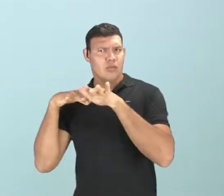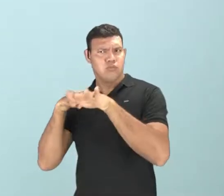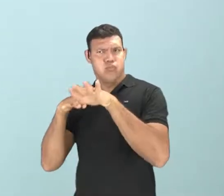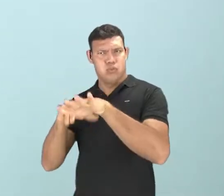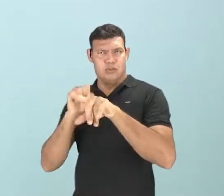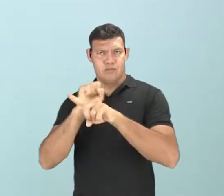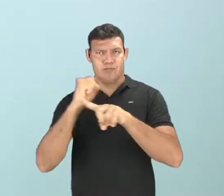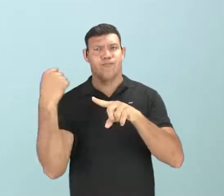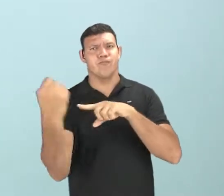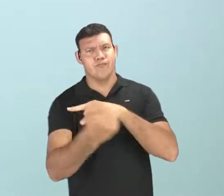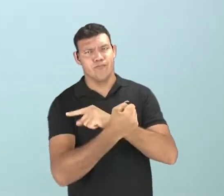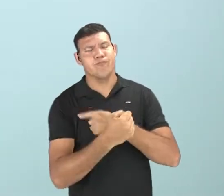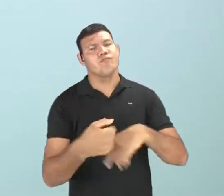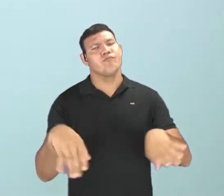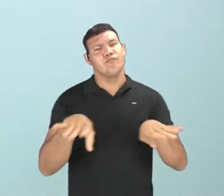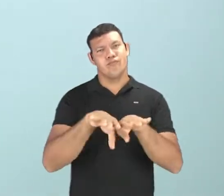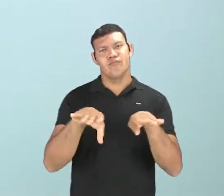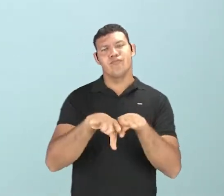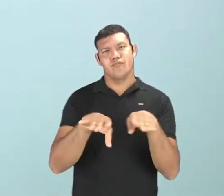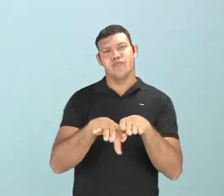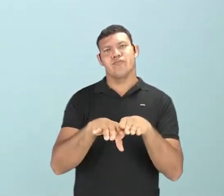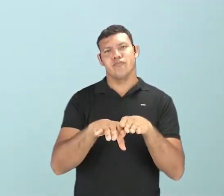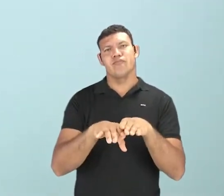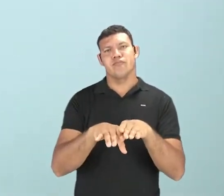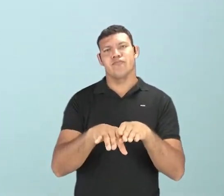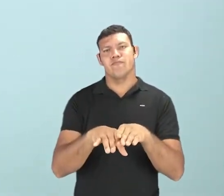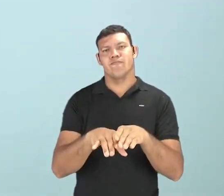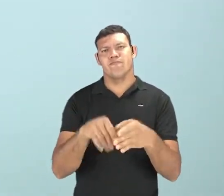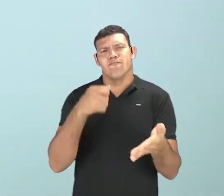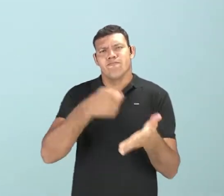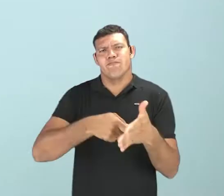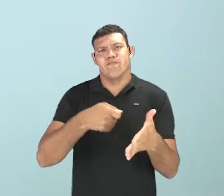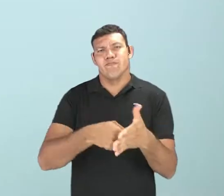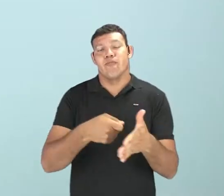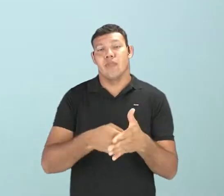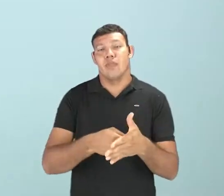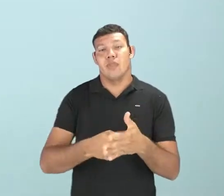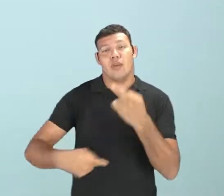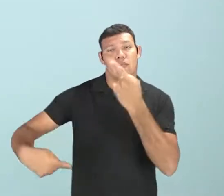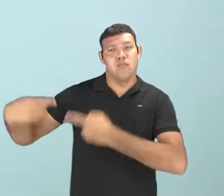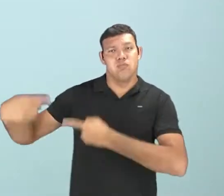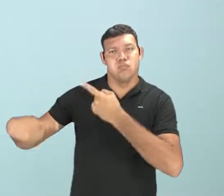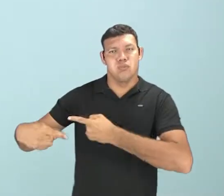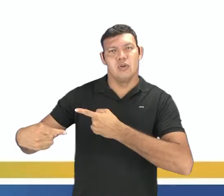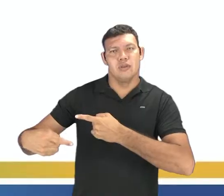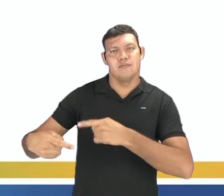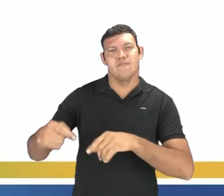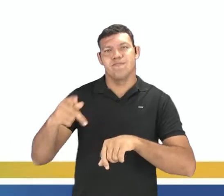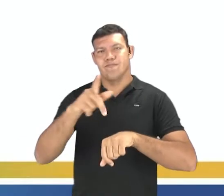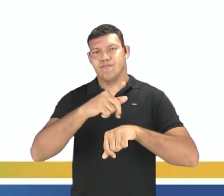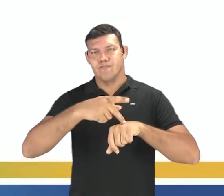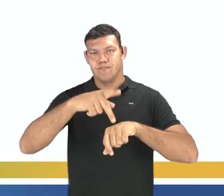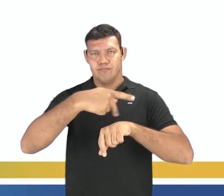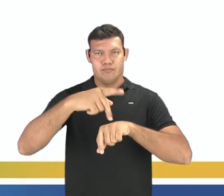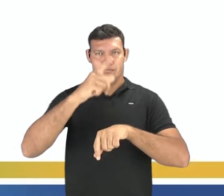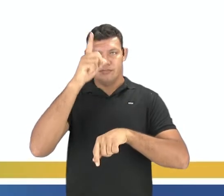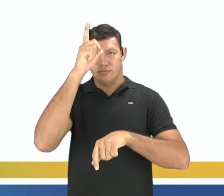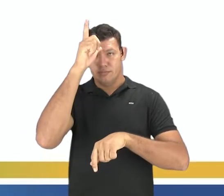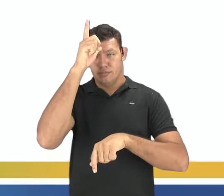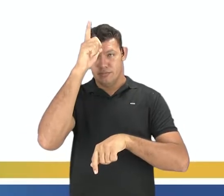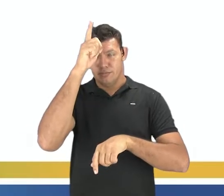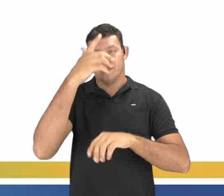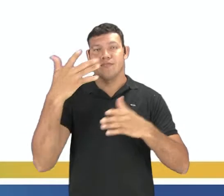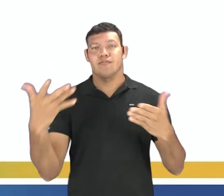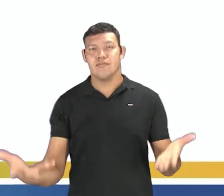vetado pela ala mais conservadora da União Soviética. Então temos até imagem aí justamente desse movimento.